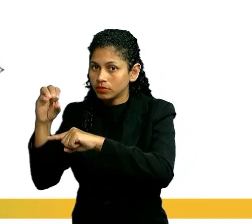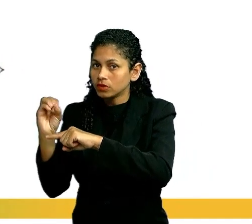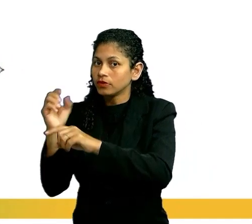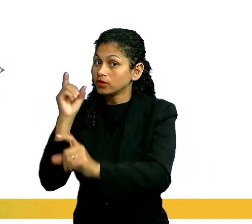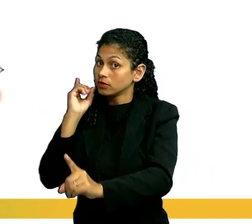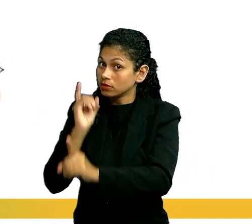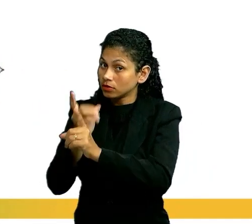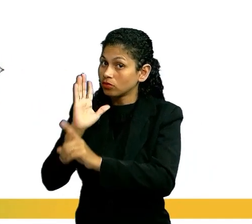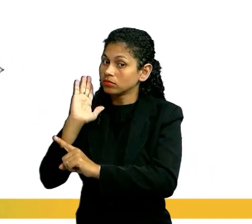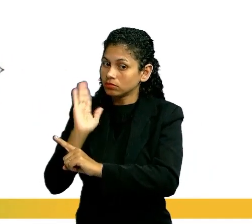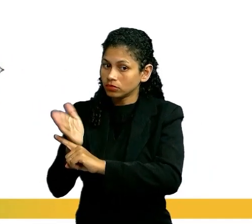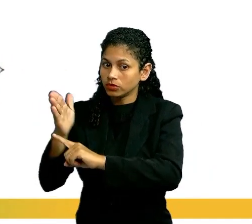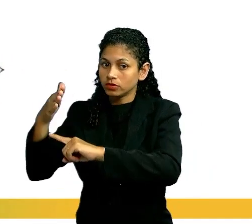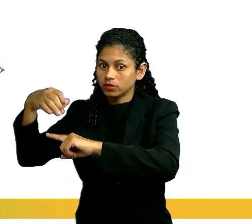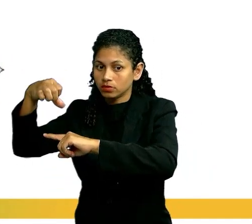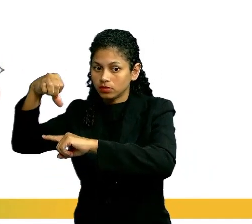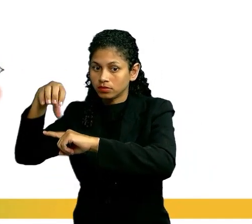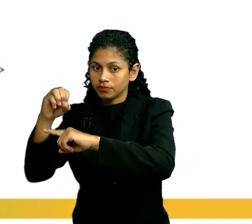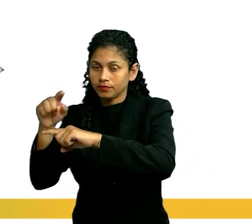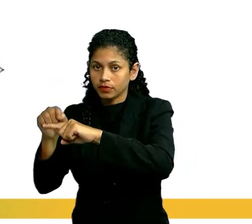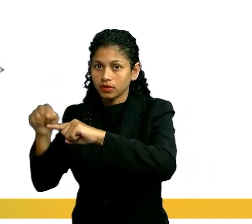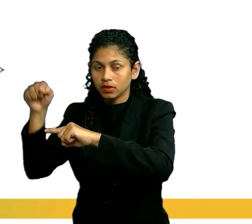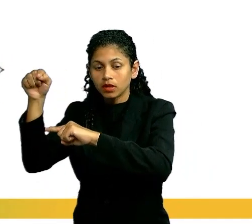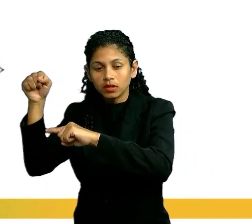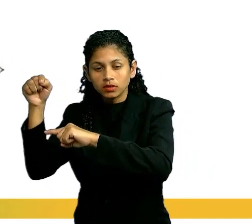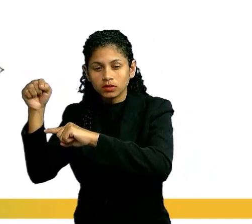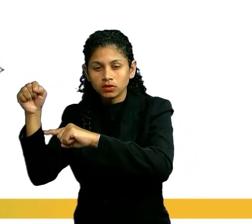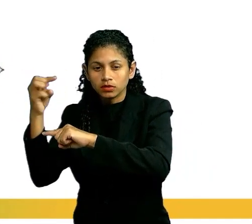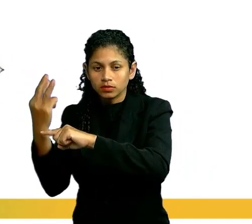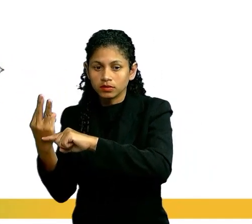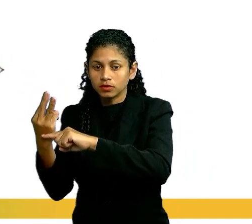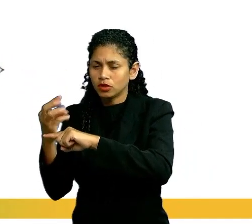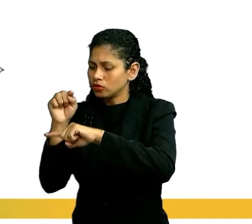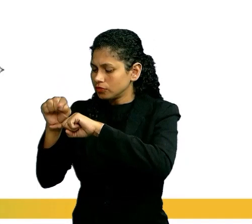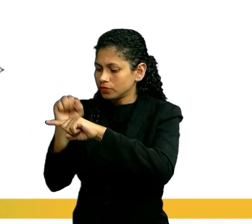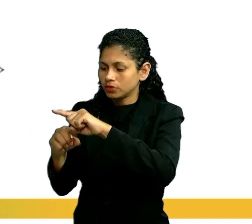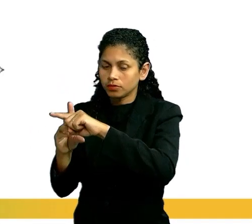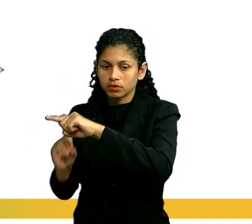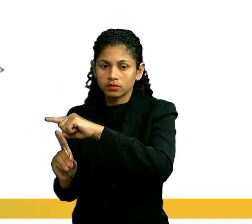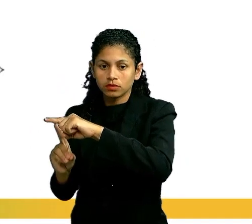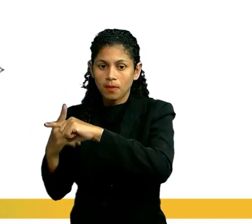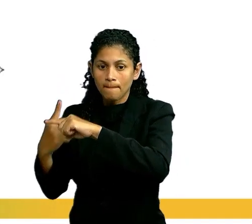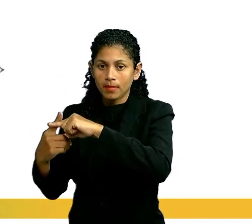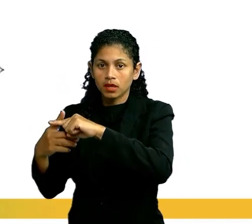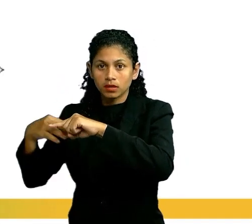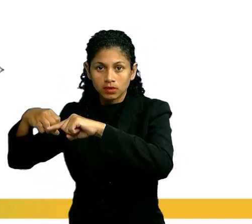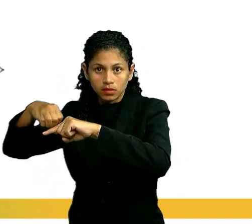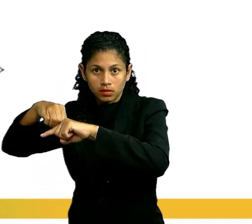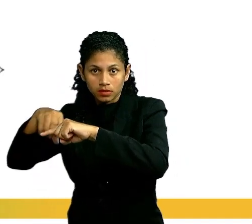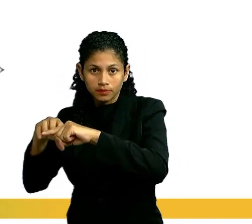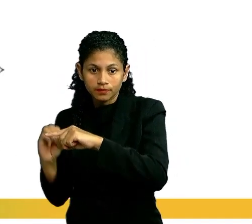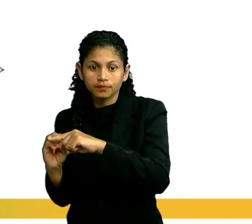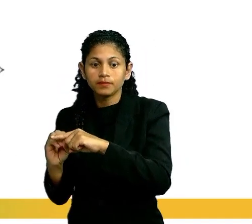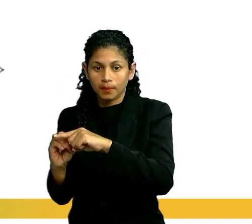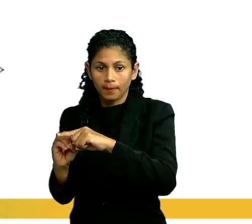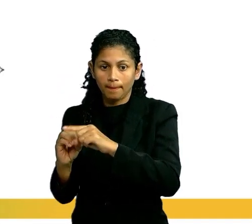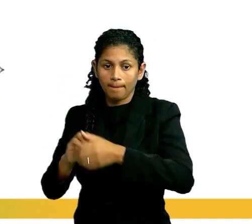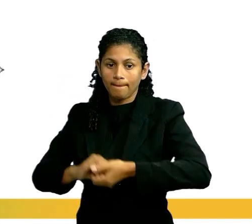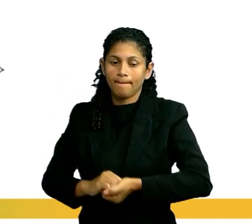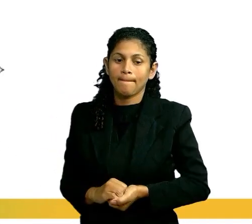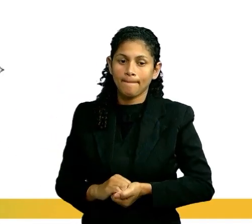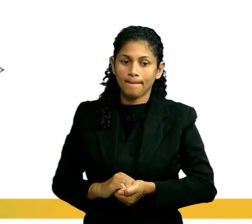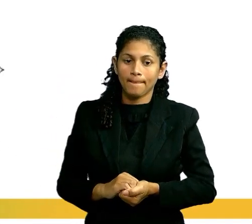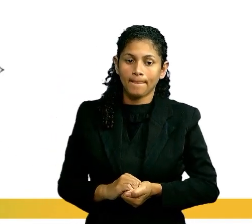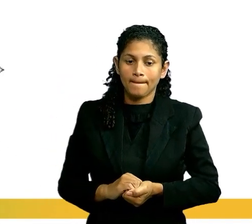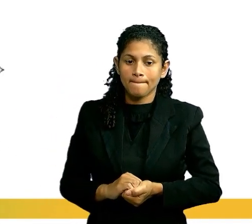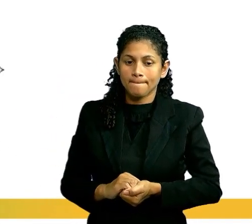D mais 90. O que a gente faz agora, professor? Multiplica cruzado. Vai ficar raiz de